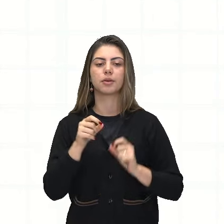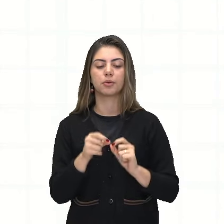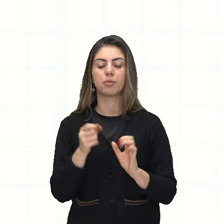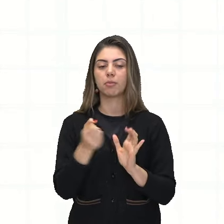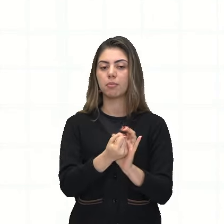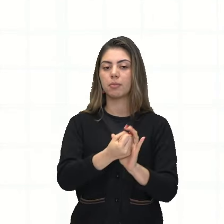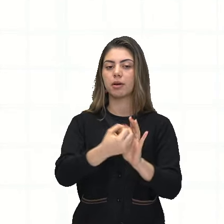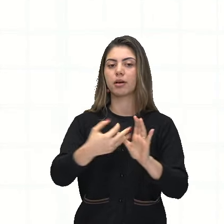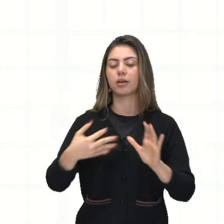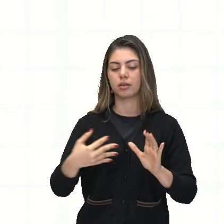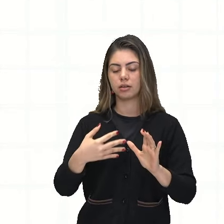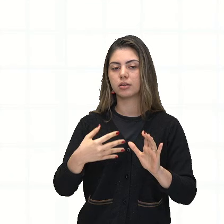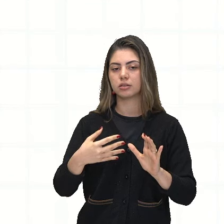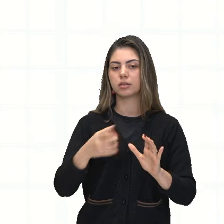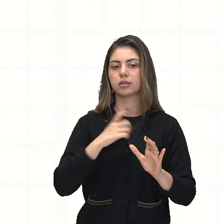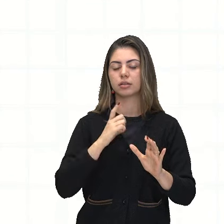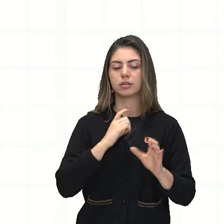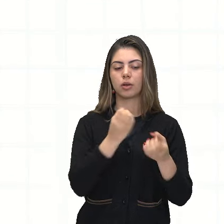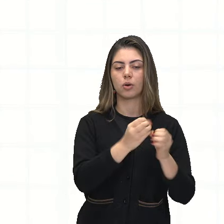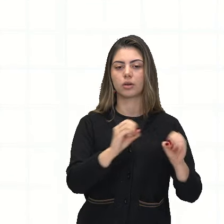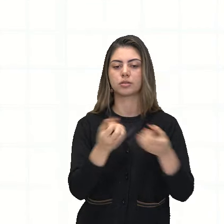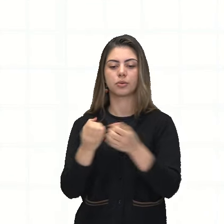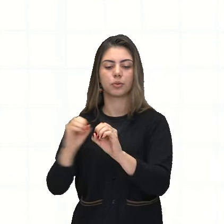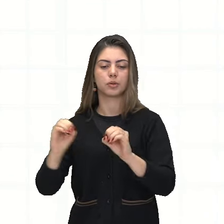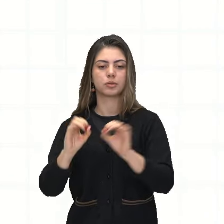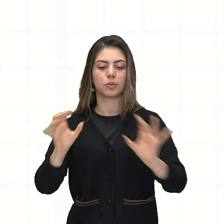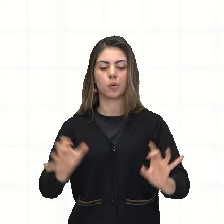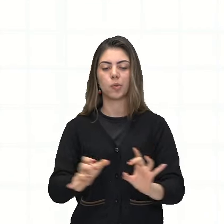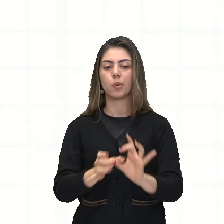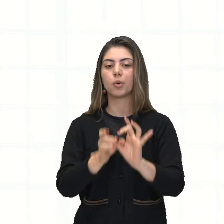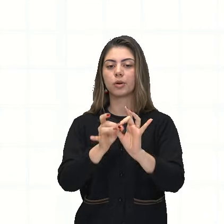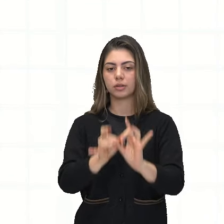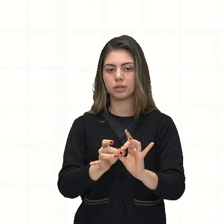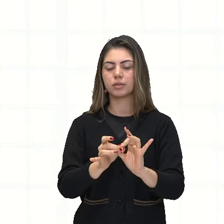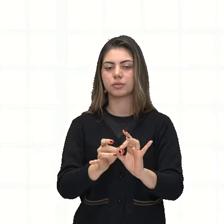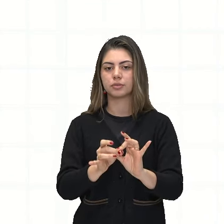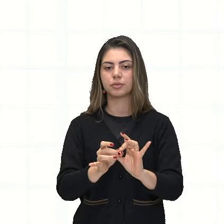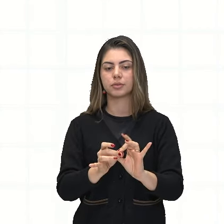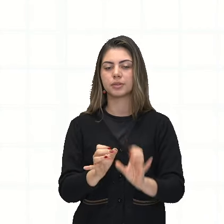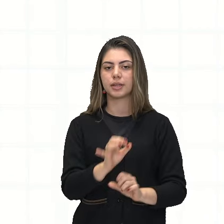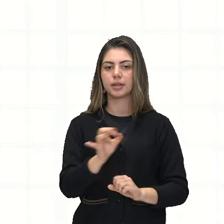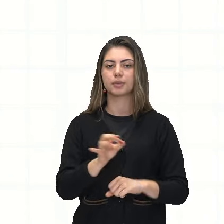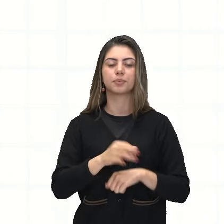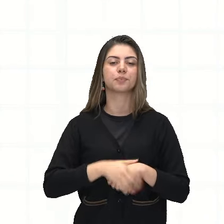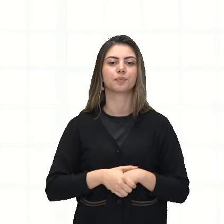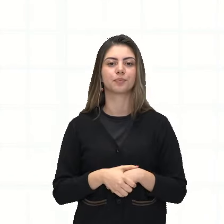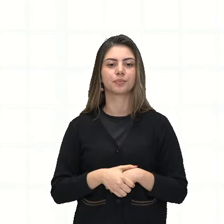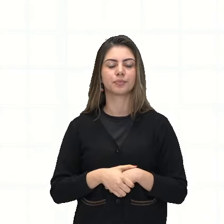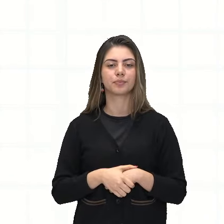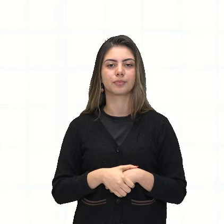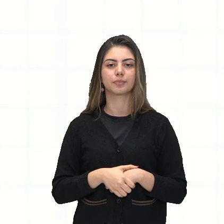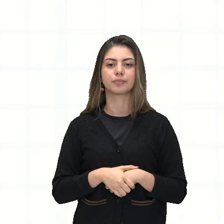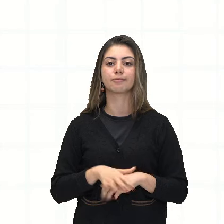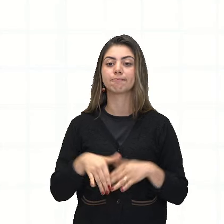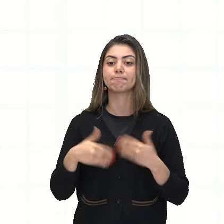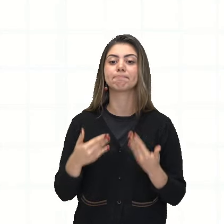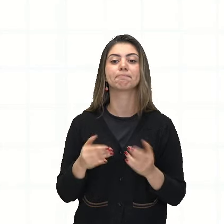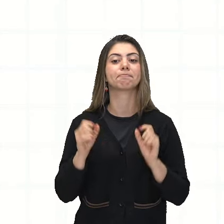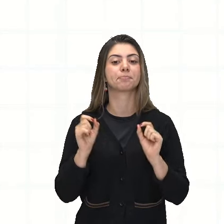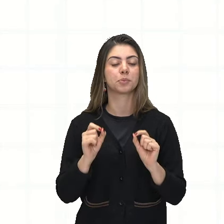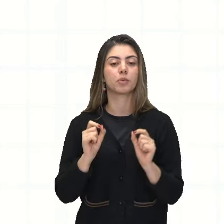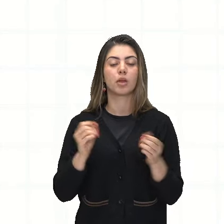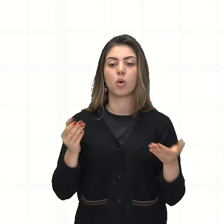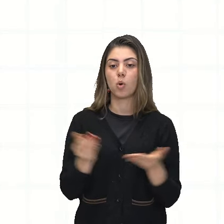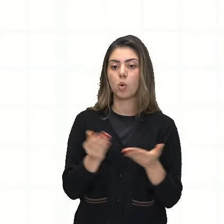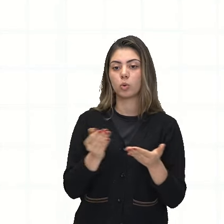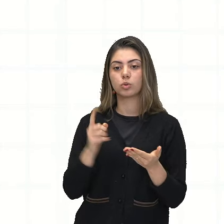elemento conectivo, né? De coesão por conectivo. Certo, turma? Então, hoje,